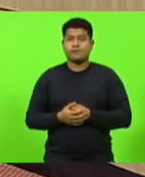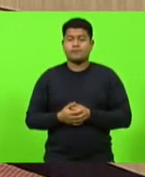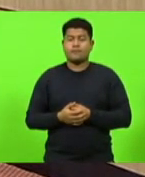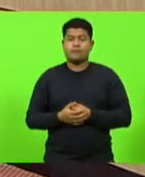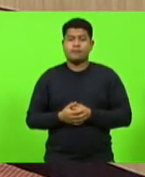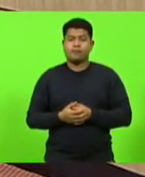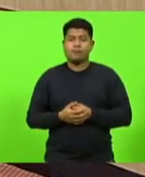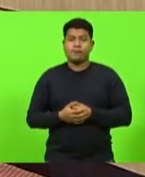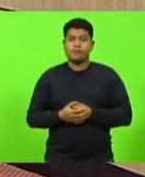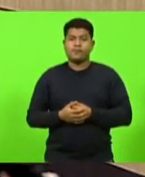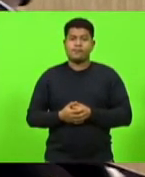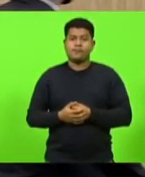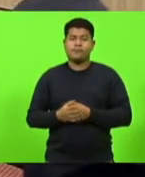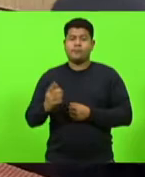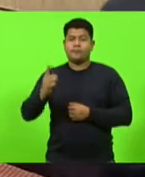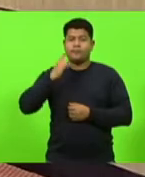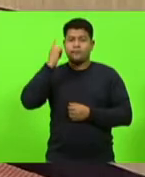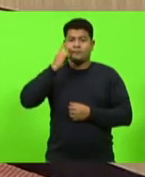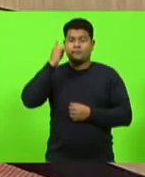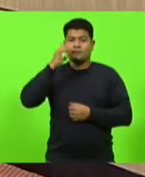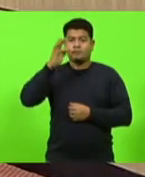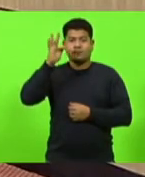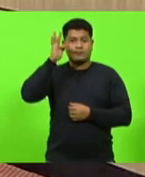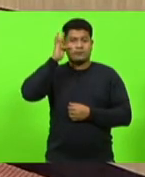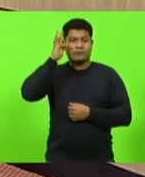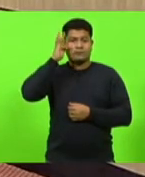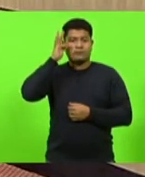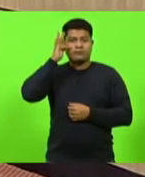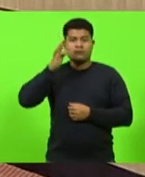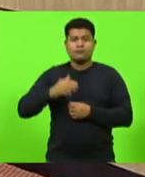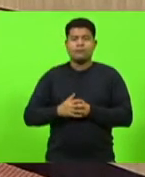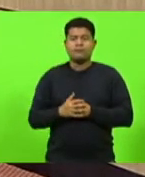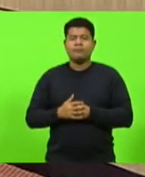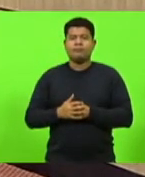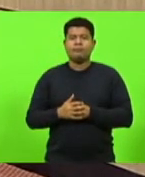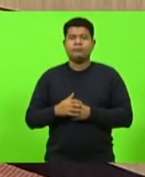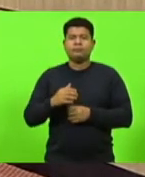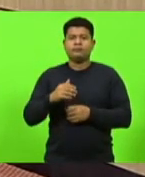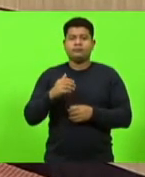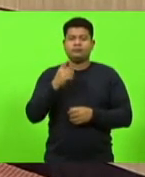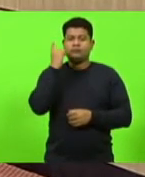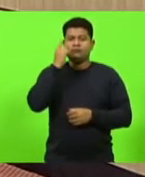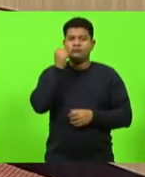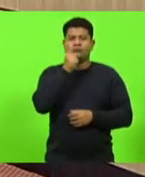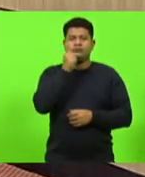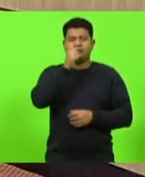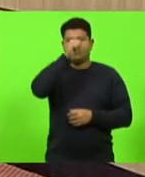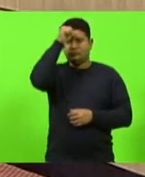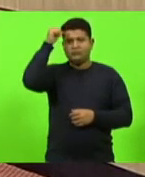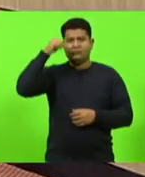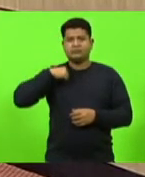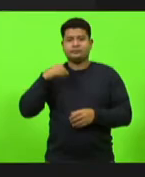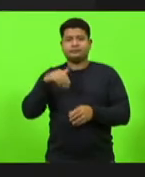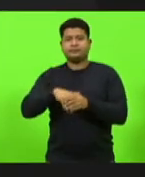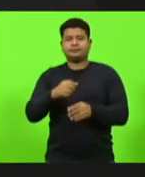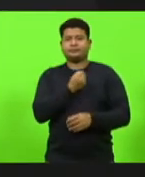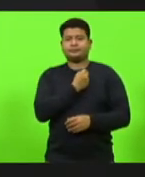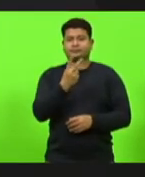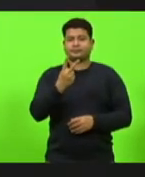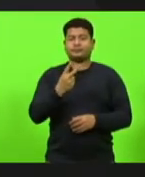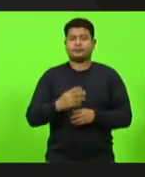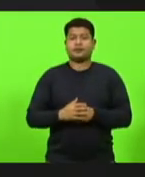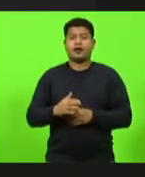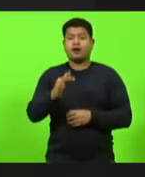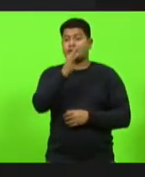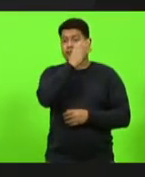Como vota a deputada Fernando Krelling? Voto 2, senhor presidente. Deputada Dirce, vota 2. Como vota a deputada Fernando Krelling? Voto 2.